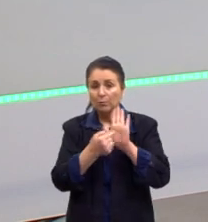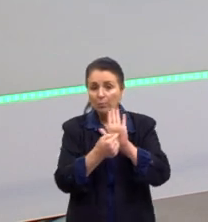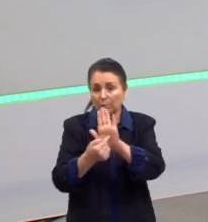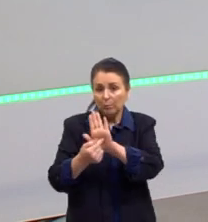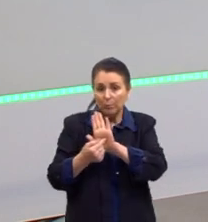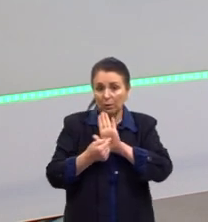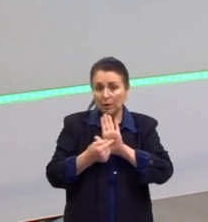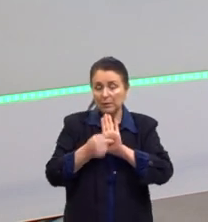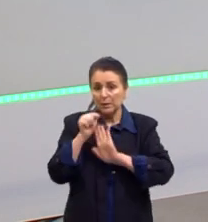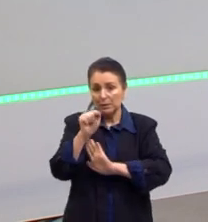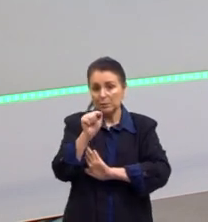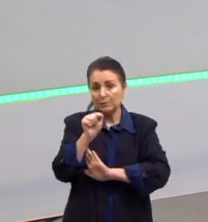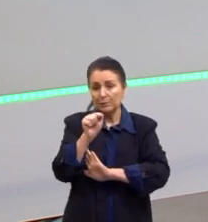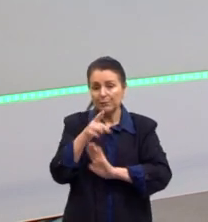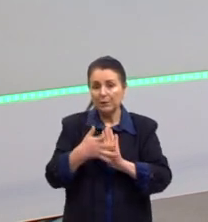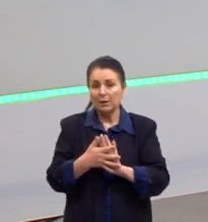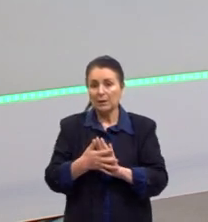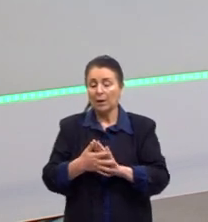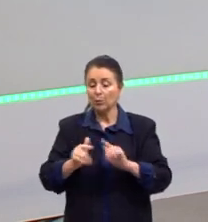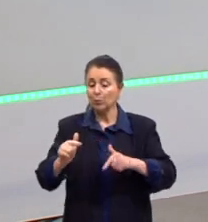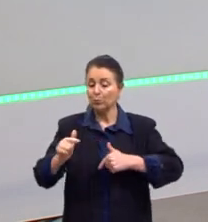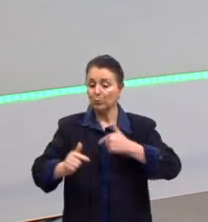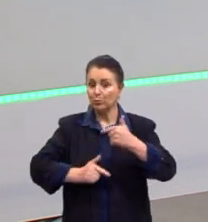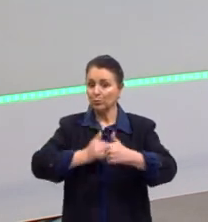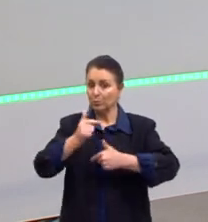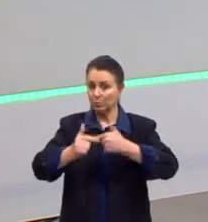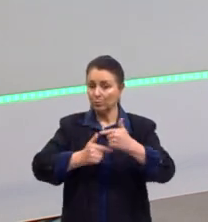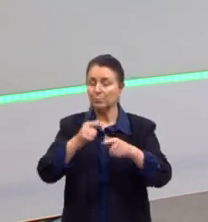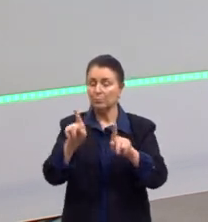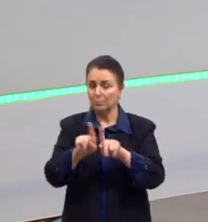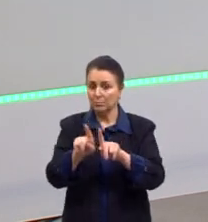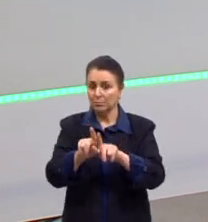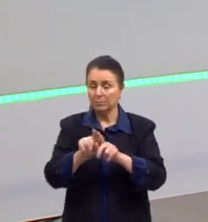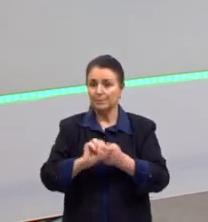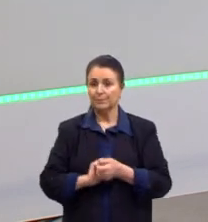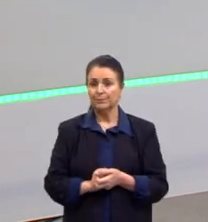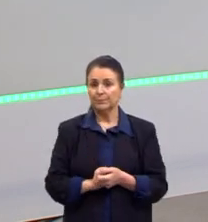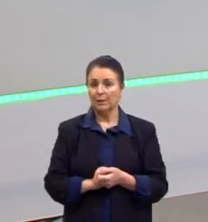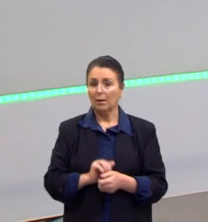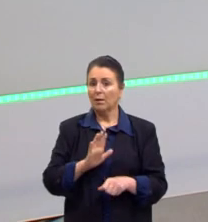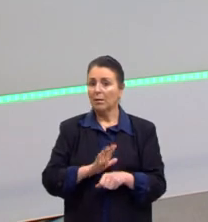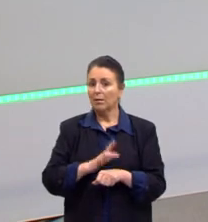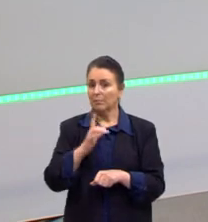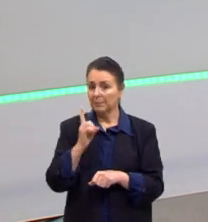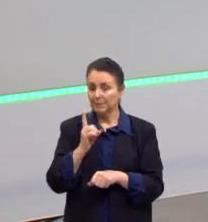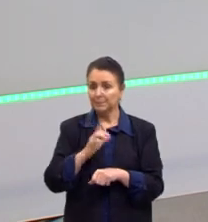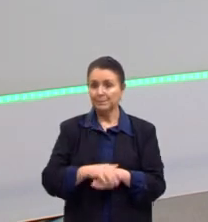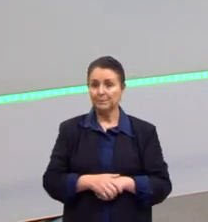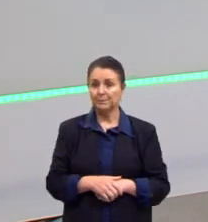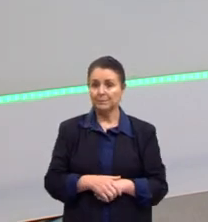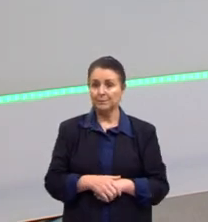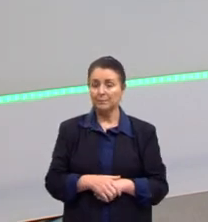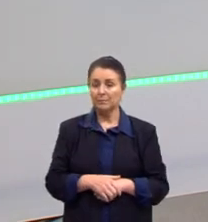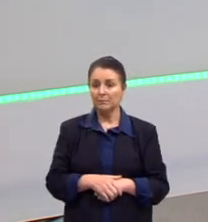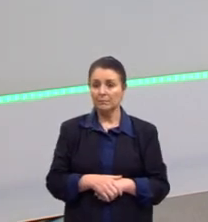justamente Essa questão aí da da mão de obra sendo utilizada também tá vamos passar aqui mais uma olha lá e